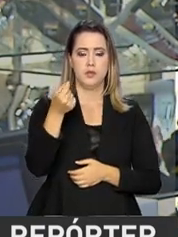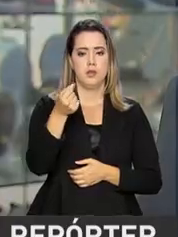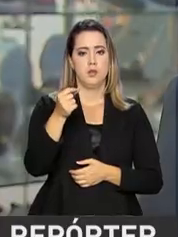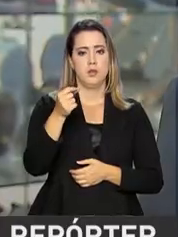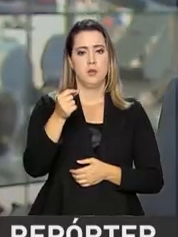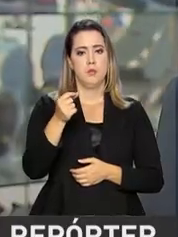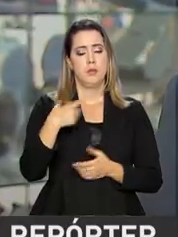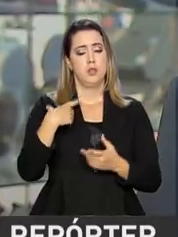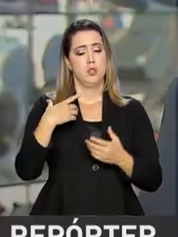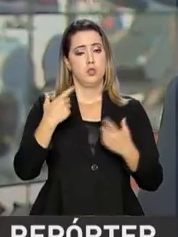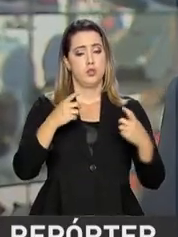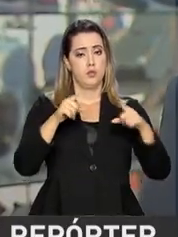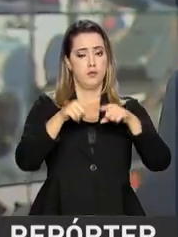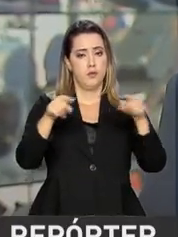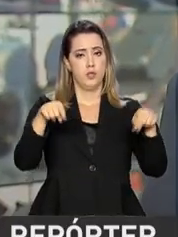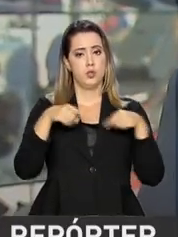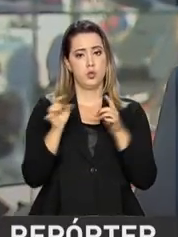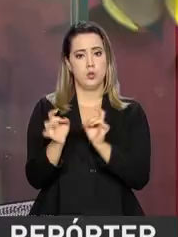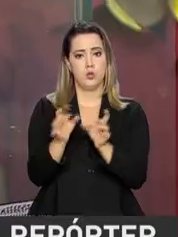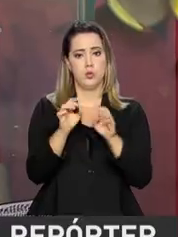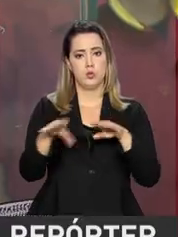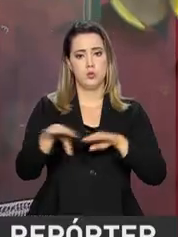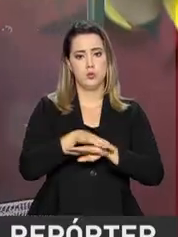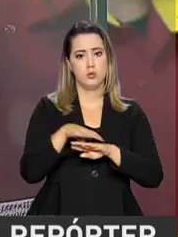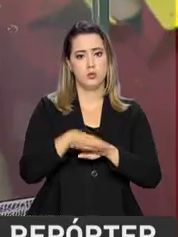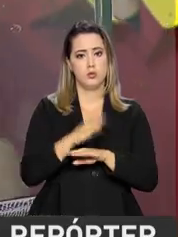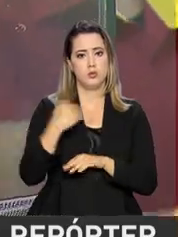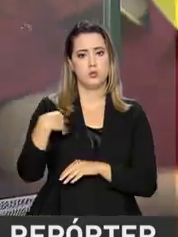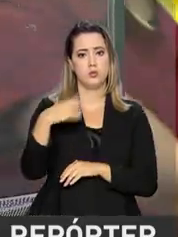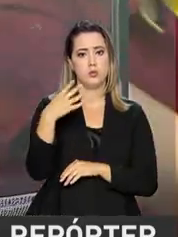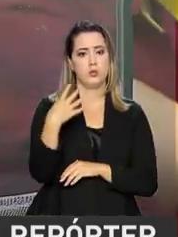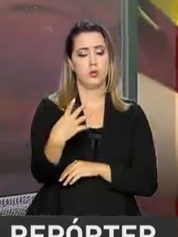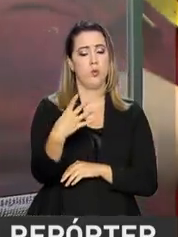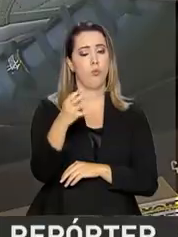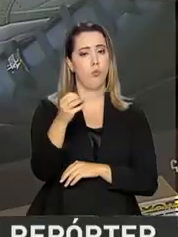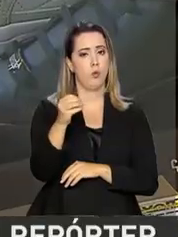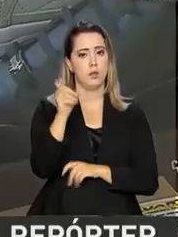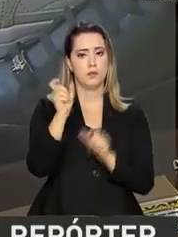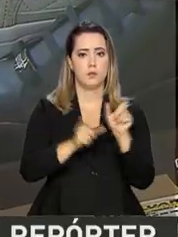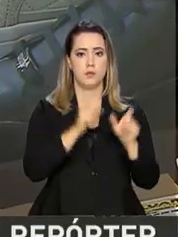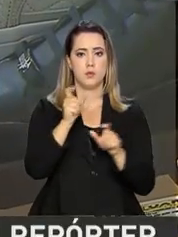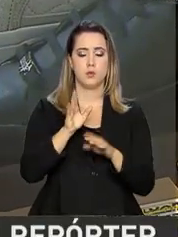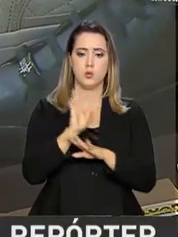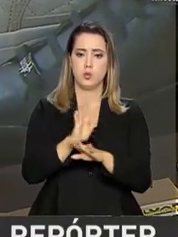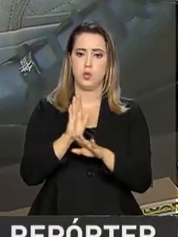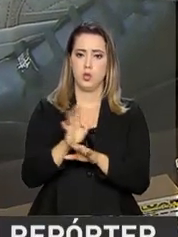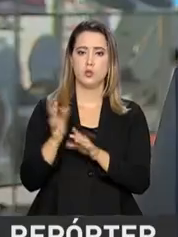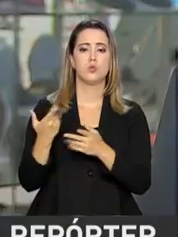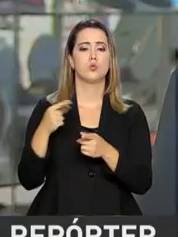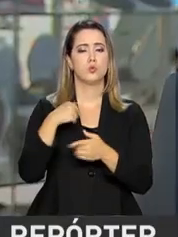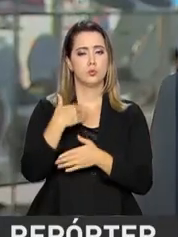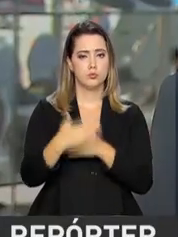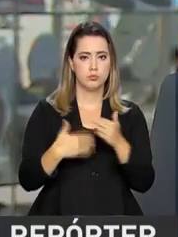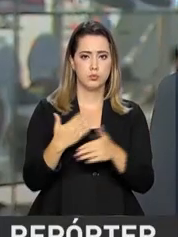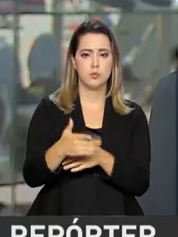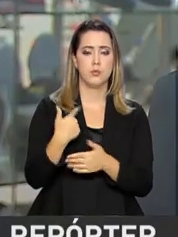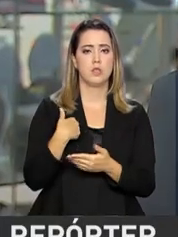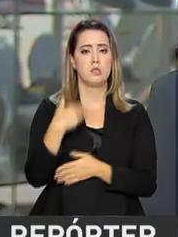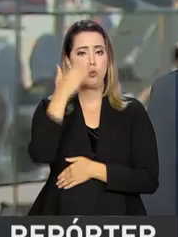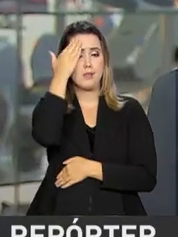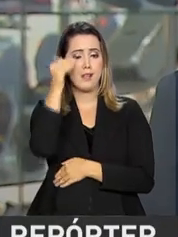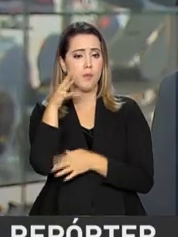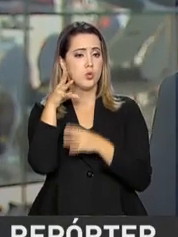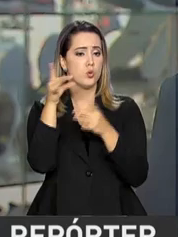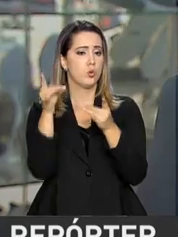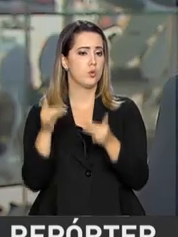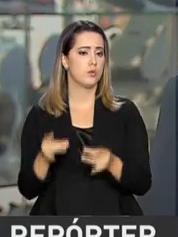lojas de calçados no Distrito Federal e conta com cerca de 400 funcionários que ajudam a tocar o negócio. Ele ainda não está por